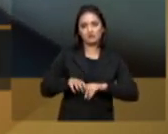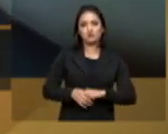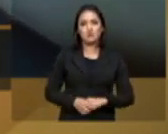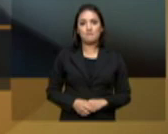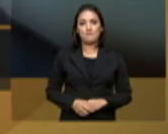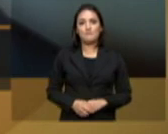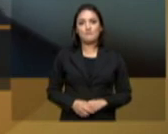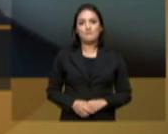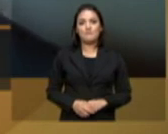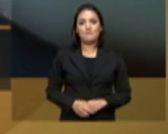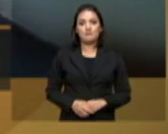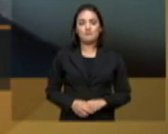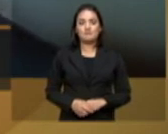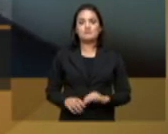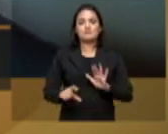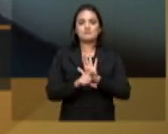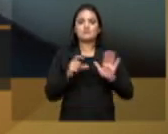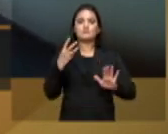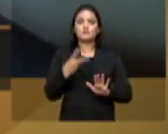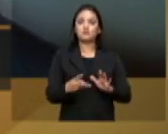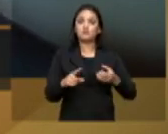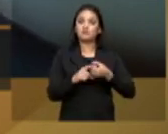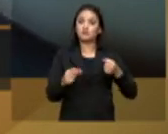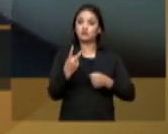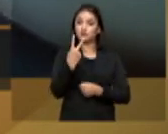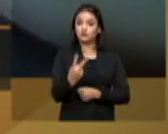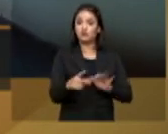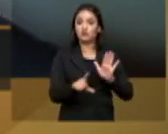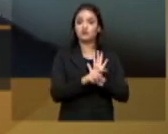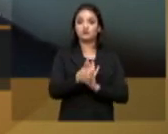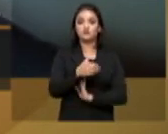Vide parágrafo 3º do artigo 2º da Lei